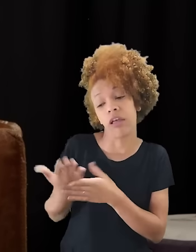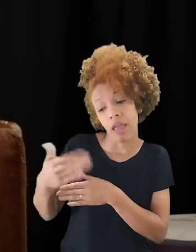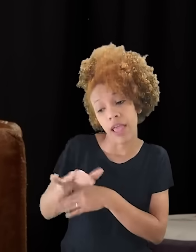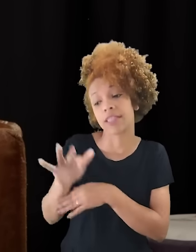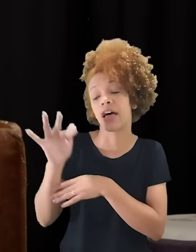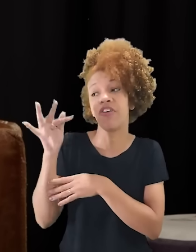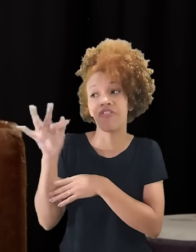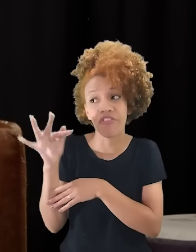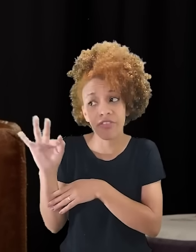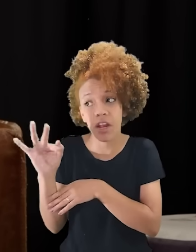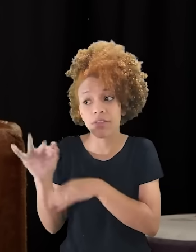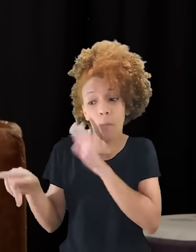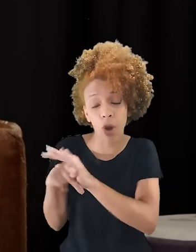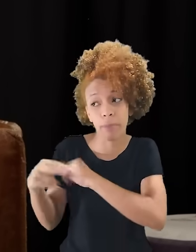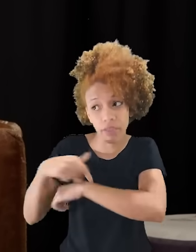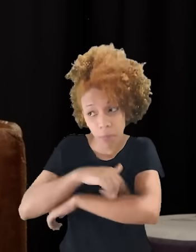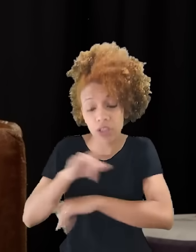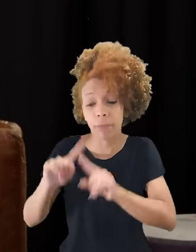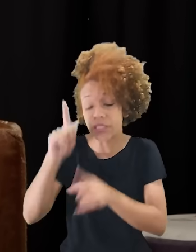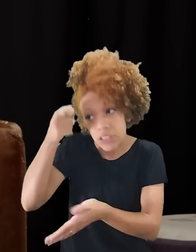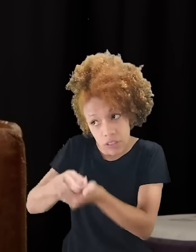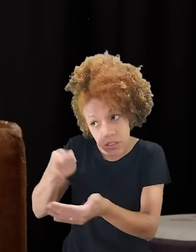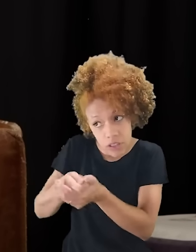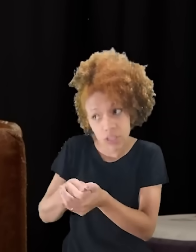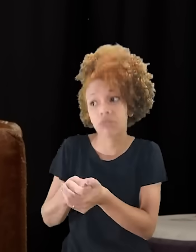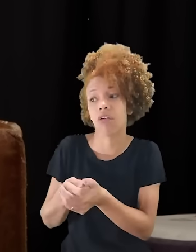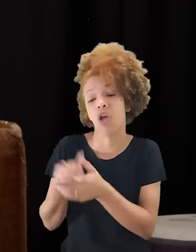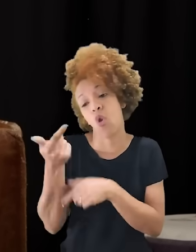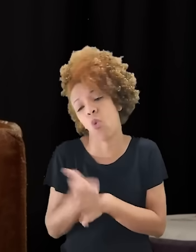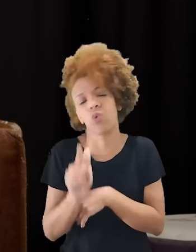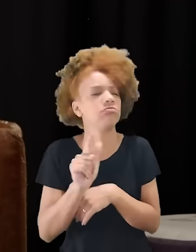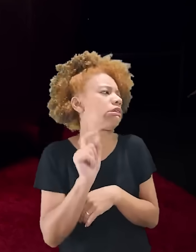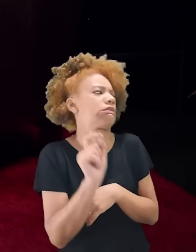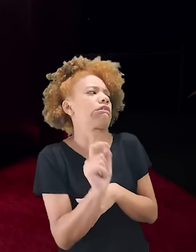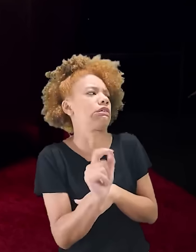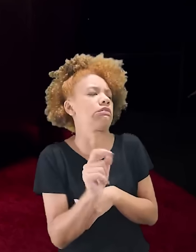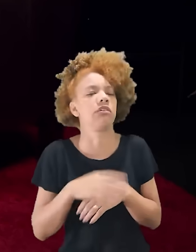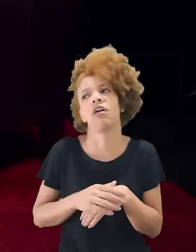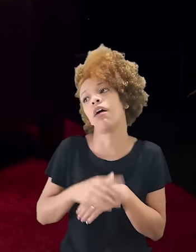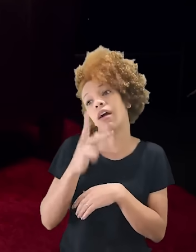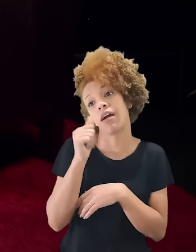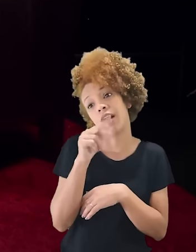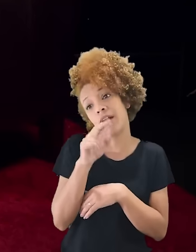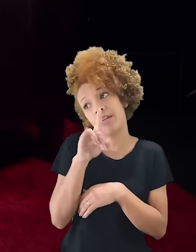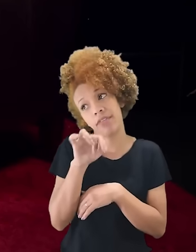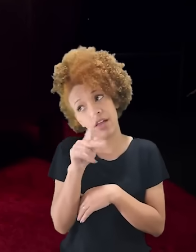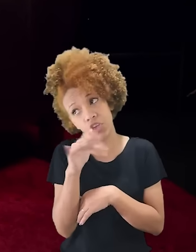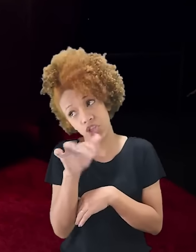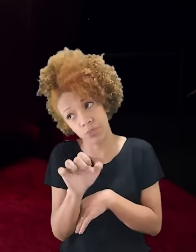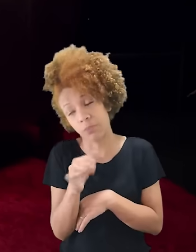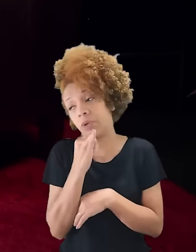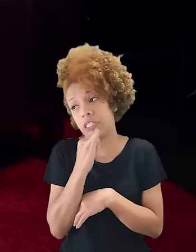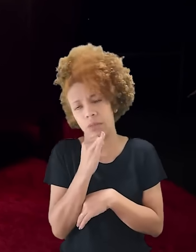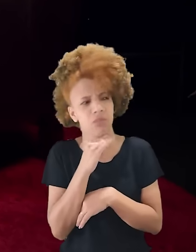Federação da moda agora quem dita as roupas já é outro nicho quem as kardashians por exemplo Ah é